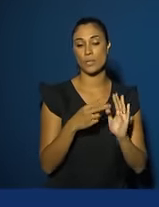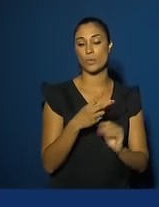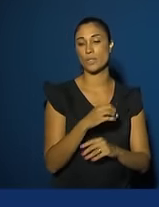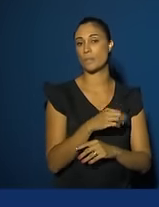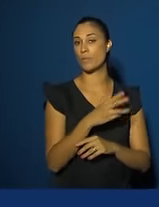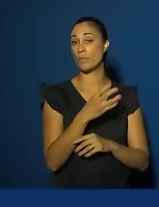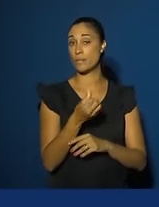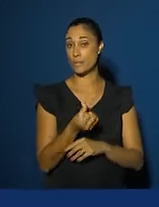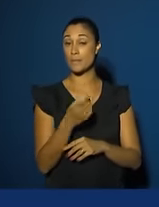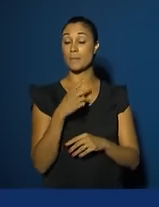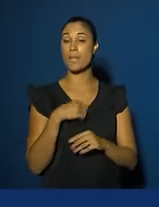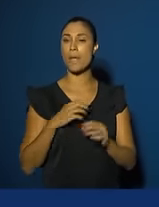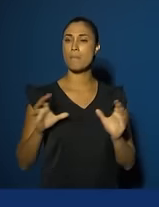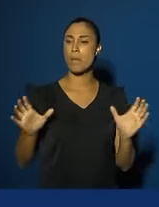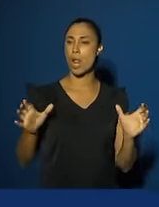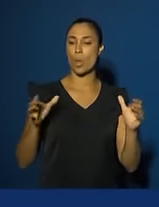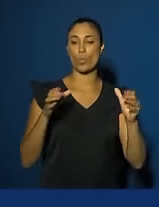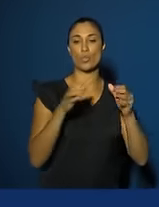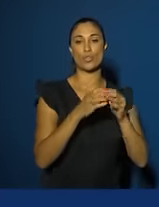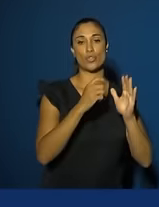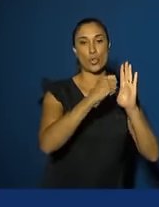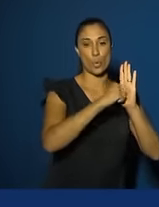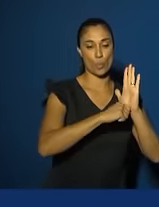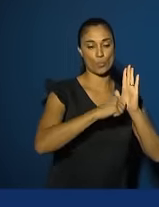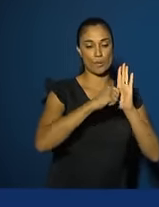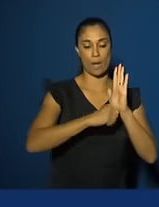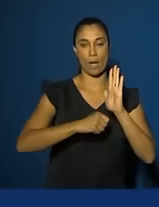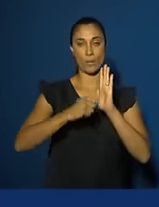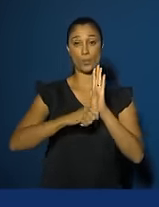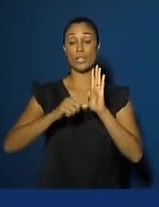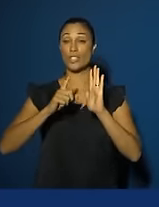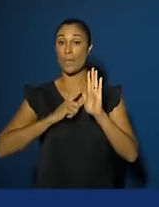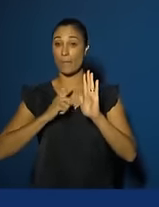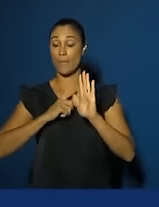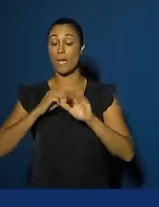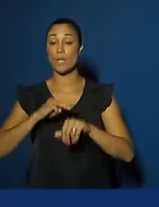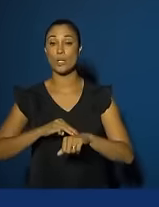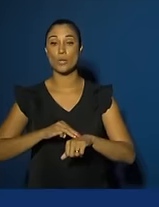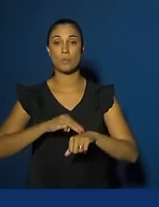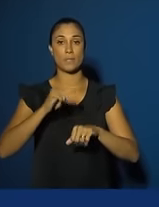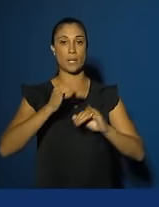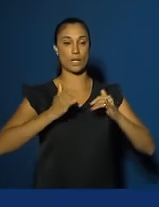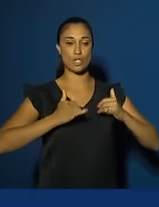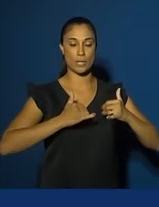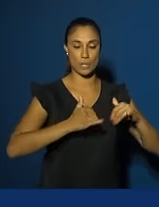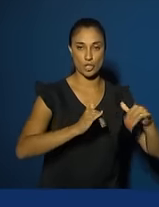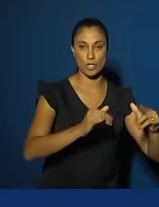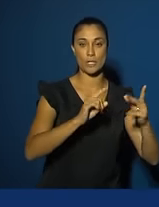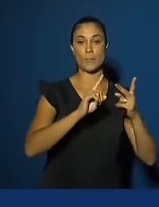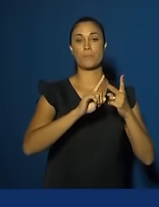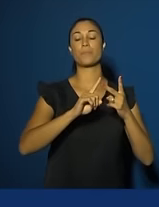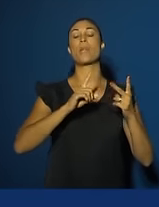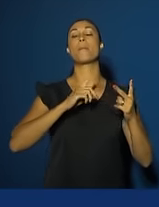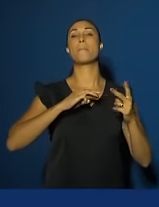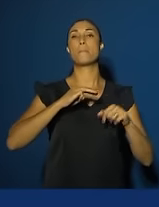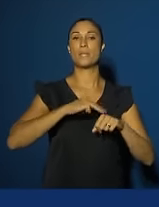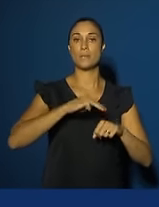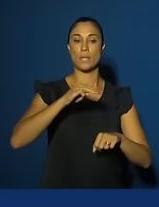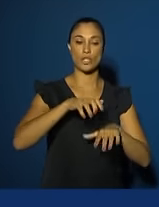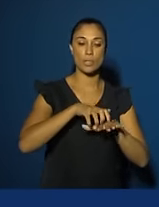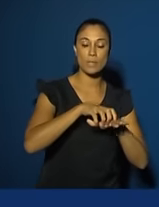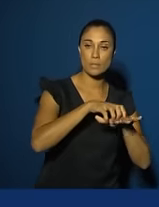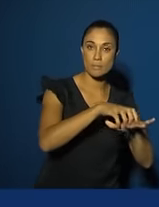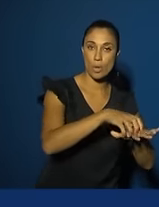2026 o conjunto de licitações programadas no ministério das minas e energia no Ministério dos transportes